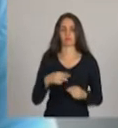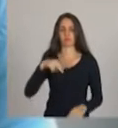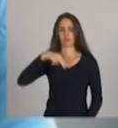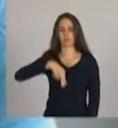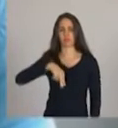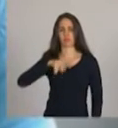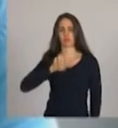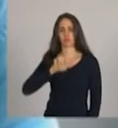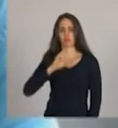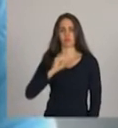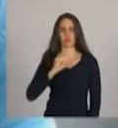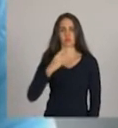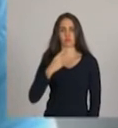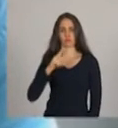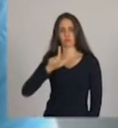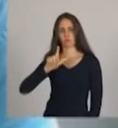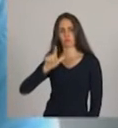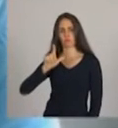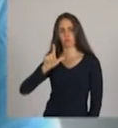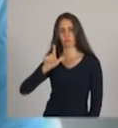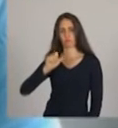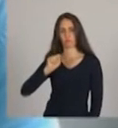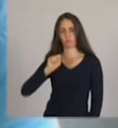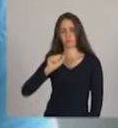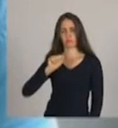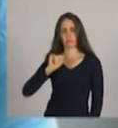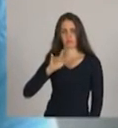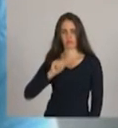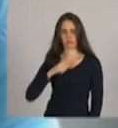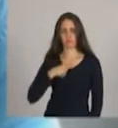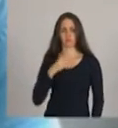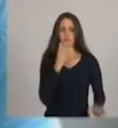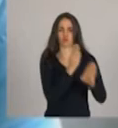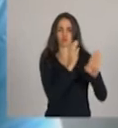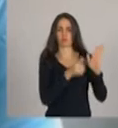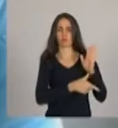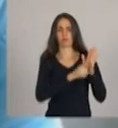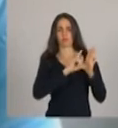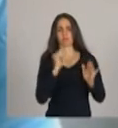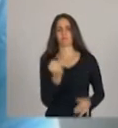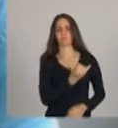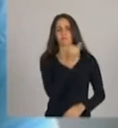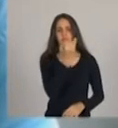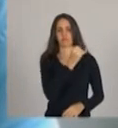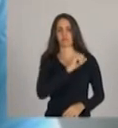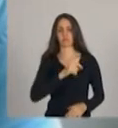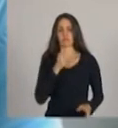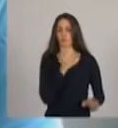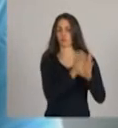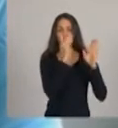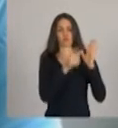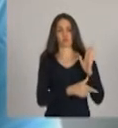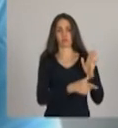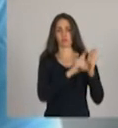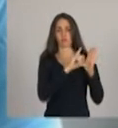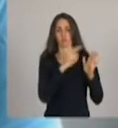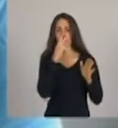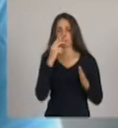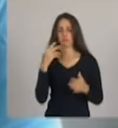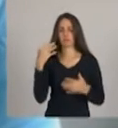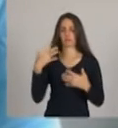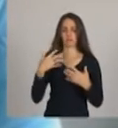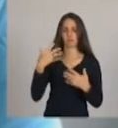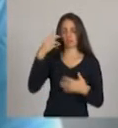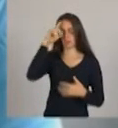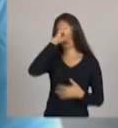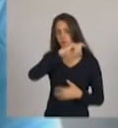outras doenças também, o diagnóstico precoce é fundamental. Se nós não temos diagnóstico precoce, vamos ter uma dificuldade muito grande